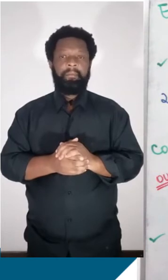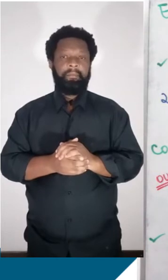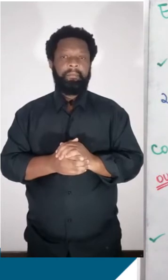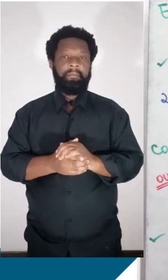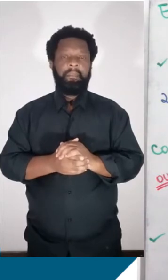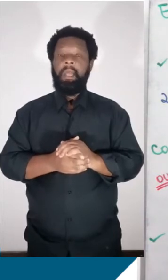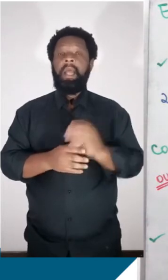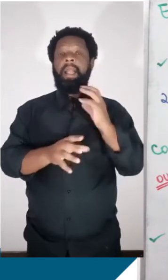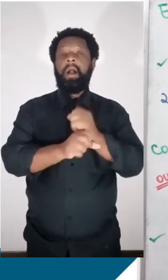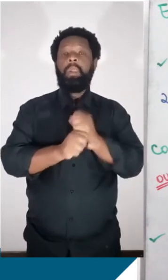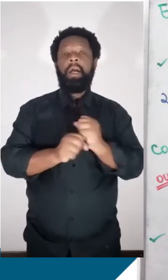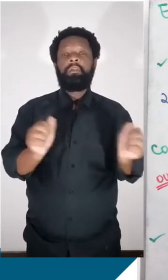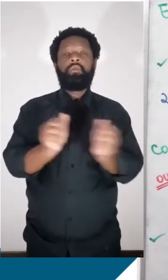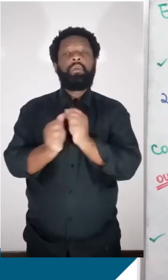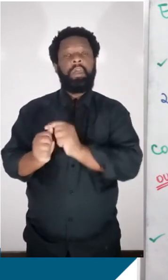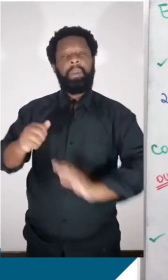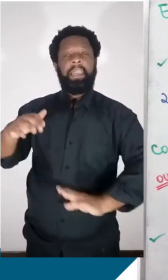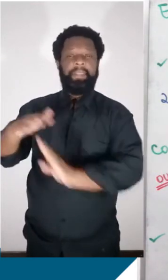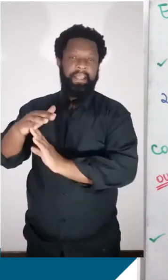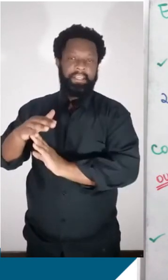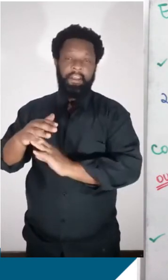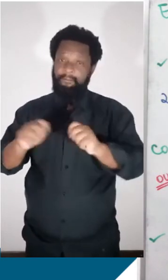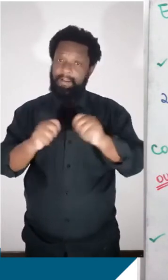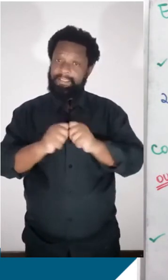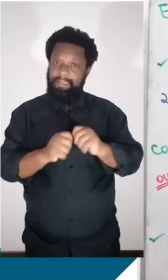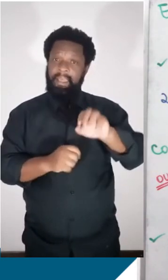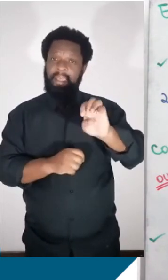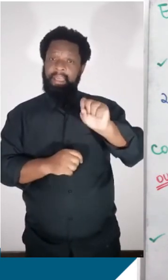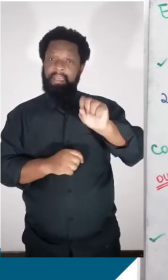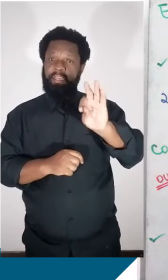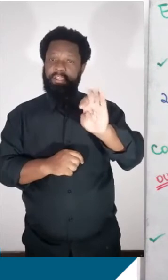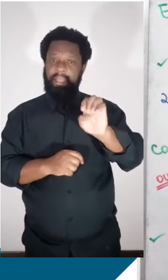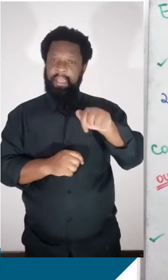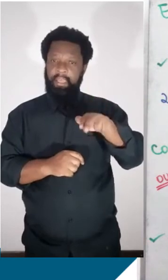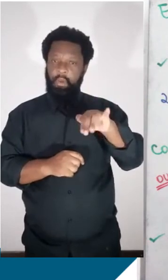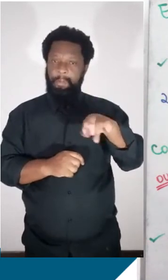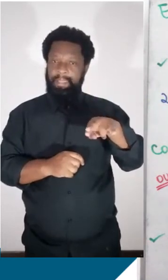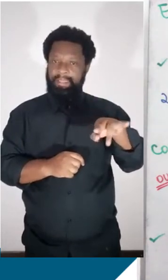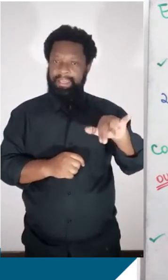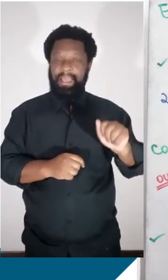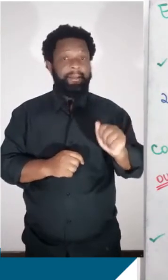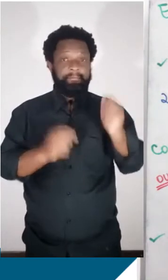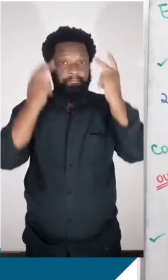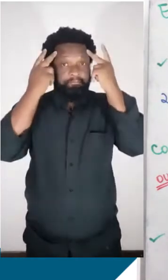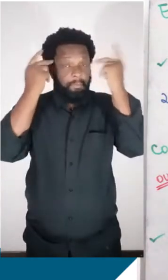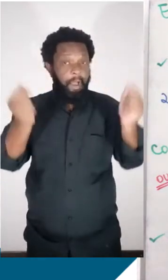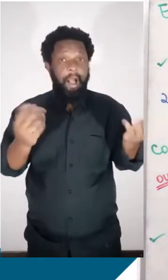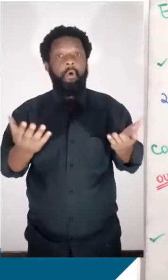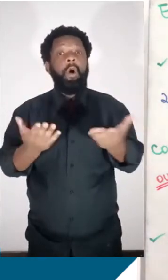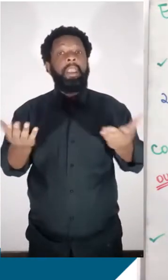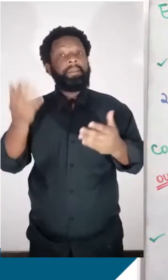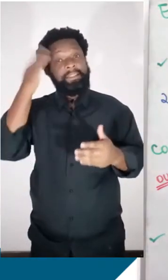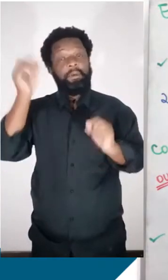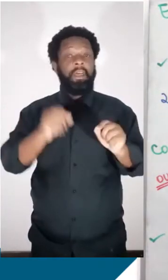com o limitante. Vou fazer minha estequiometria normal, só que agora eu já sei que